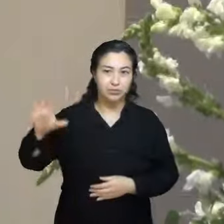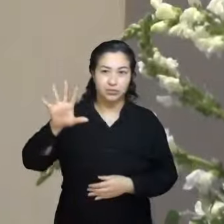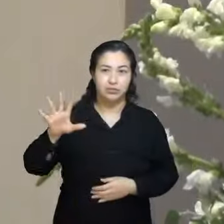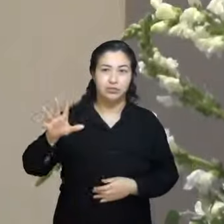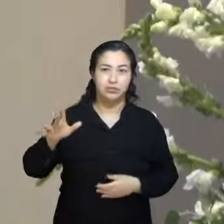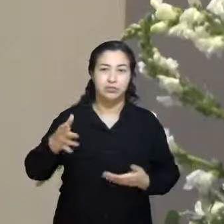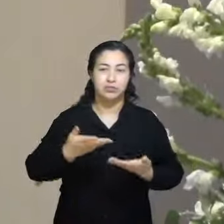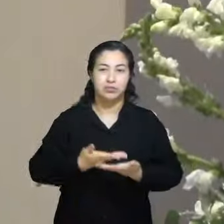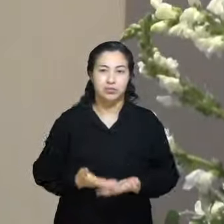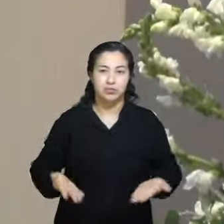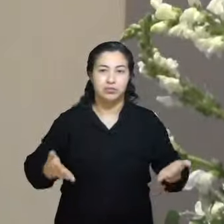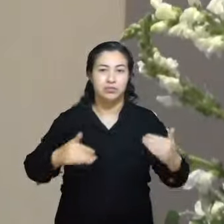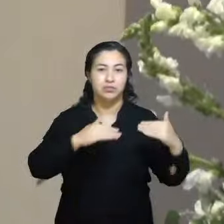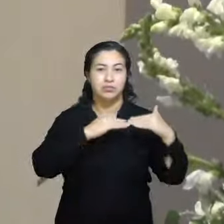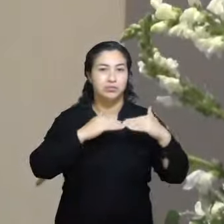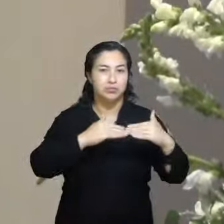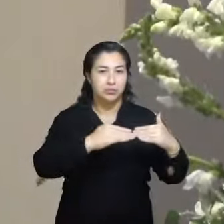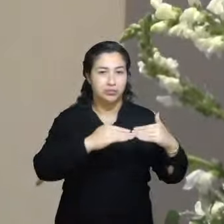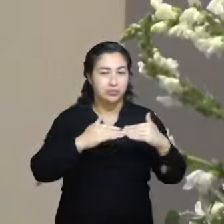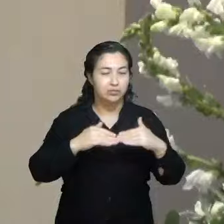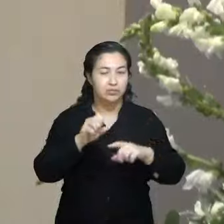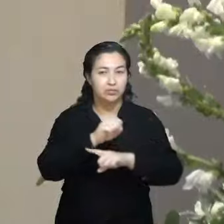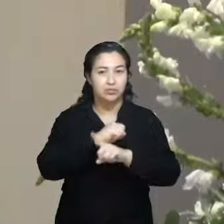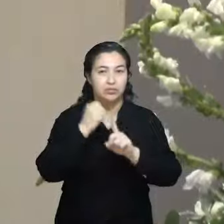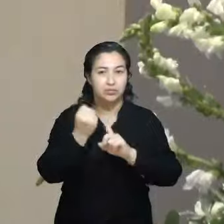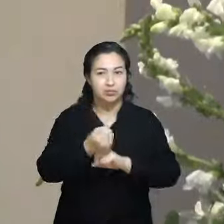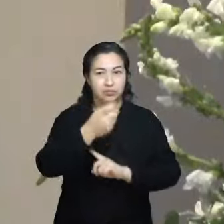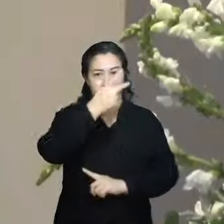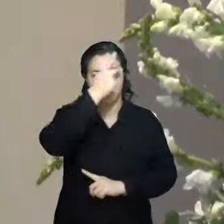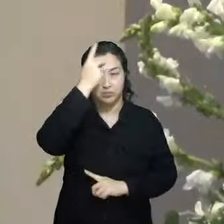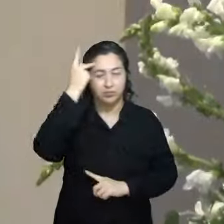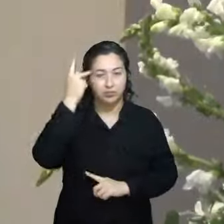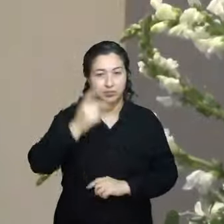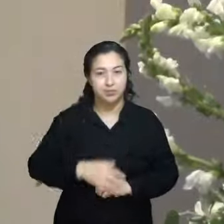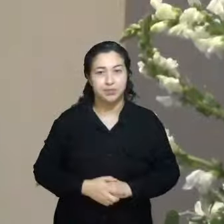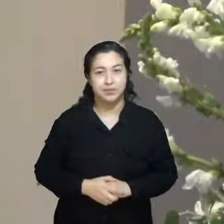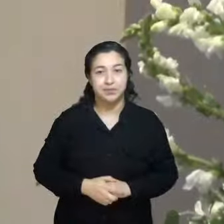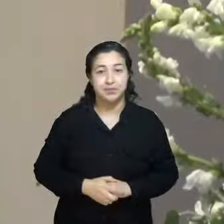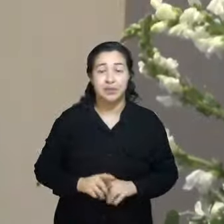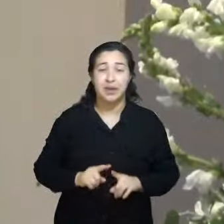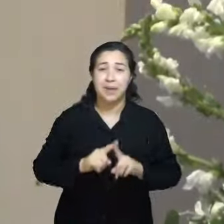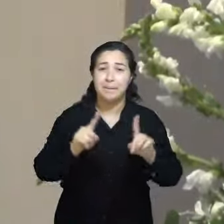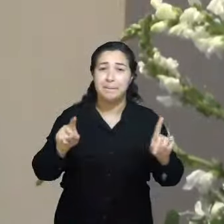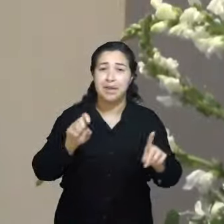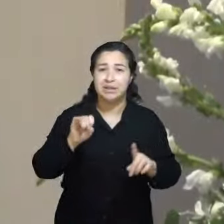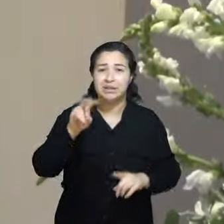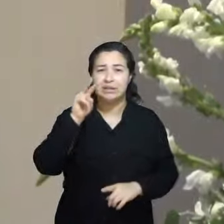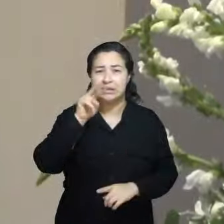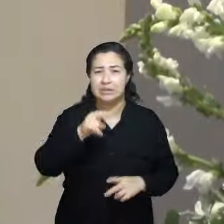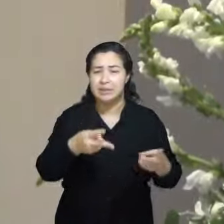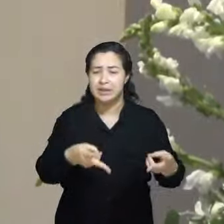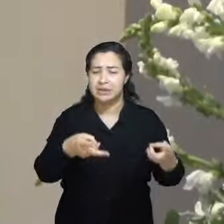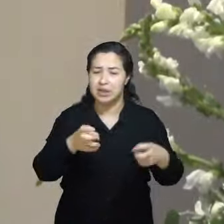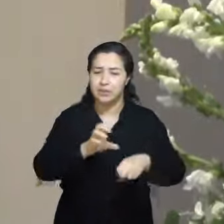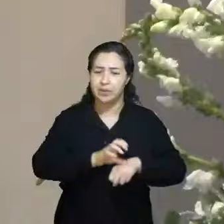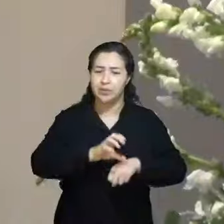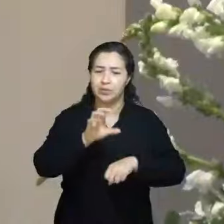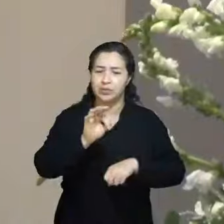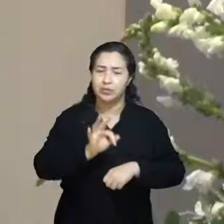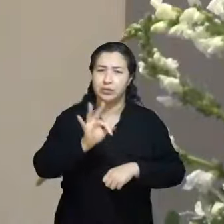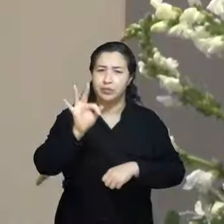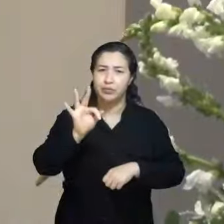sintonizada com as aspirações sociais da nossa gente entretanto se olharmos a nossa Constituição com a devida